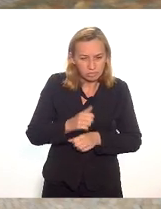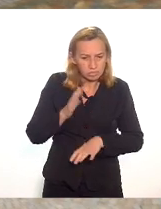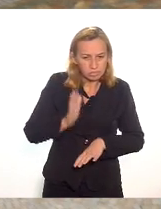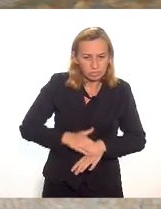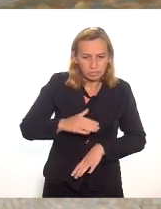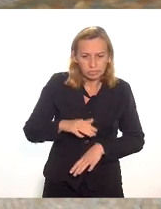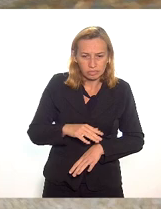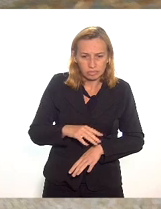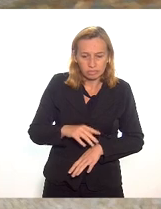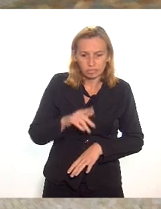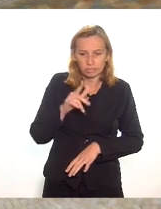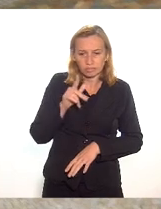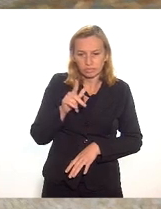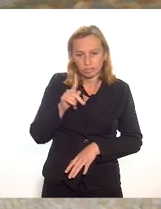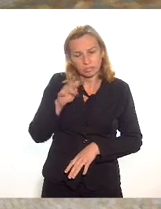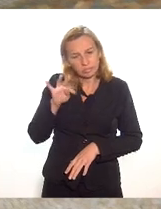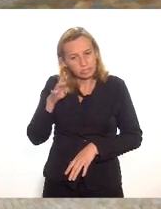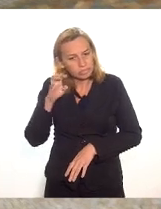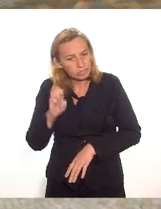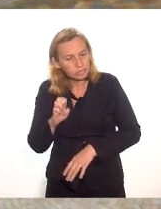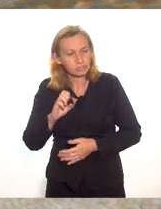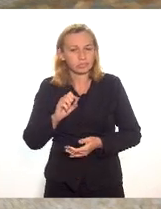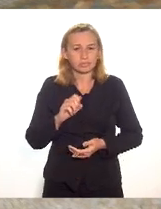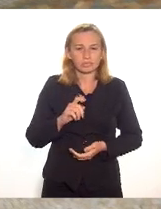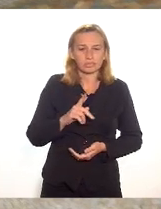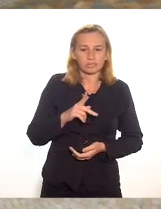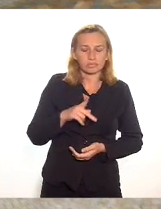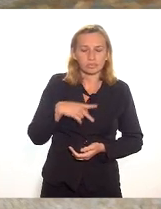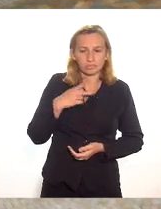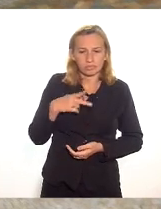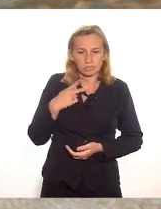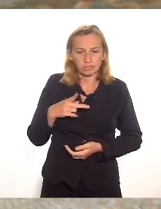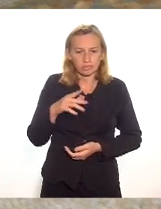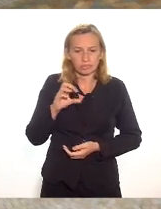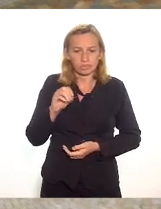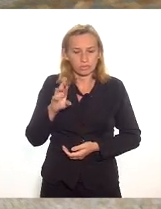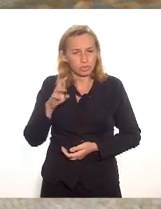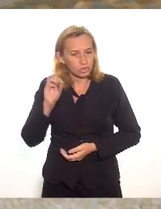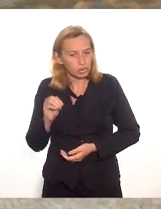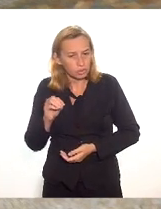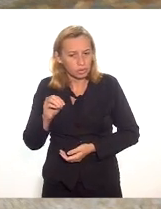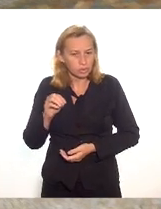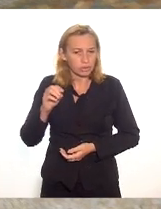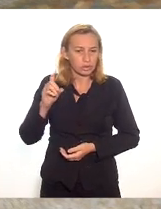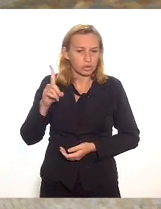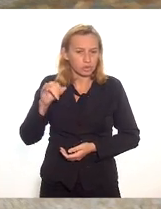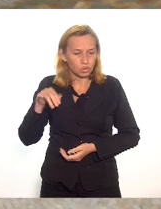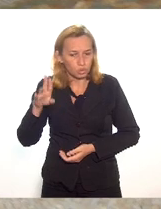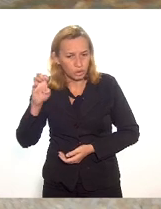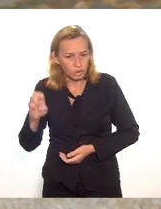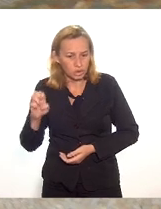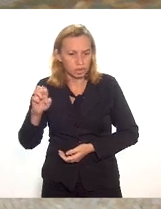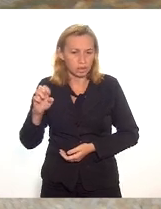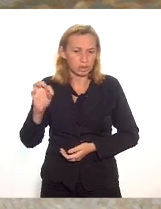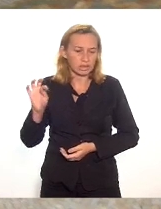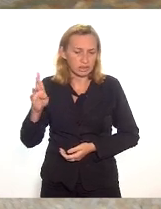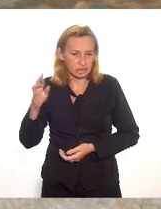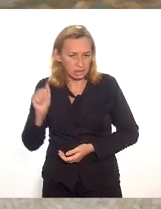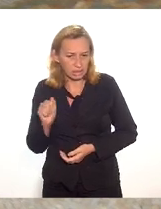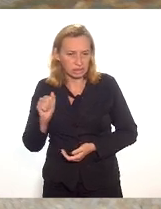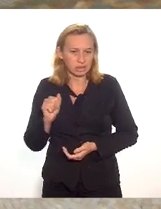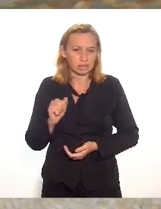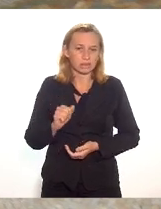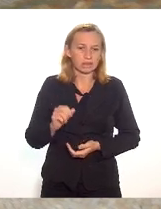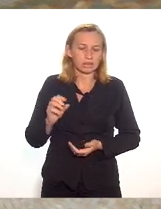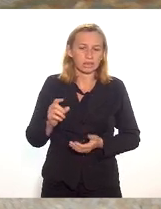um ilustre patiense. Refiro-me a Osório Duque Estrada, autor